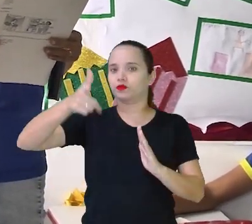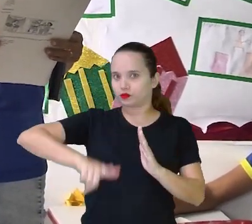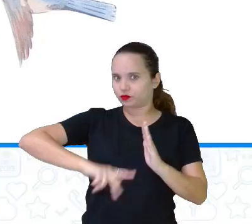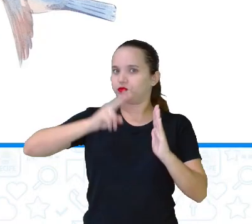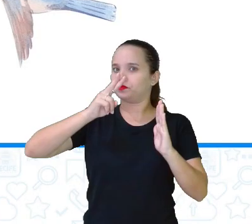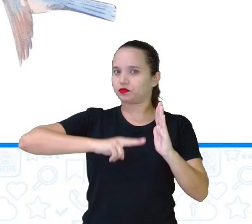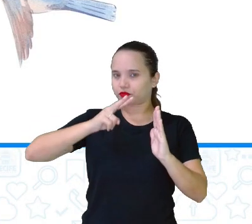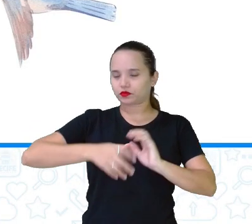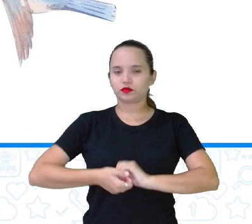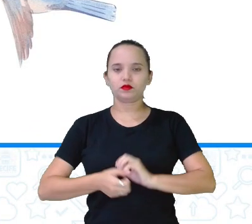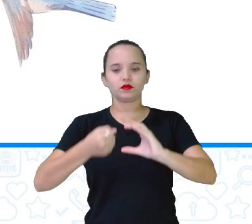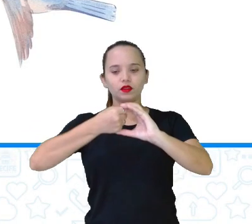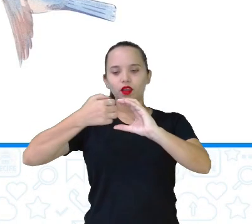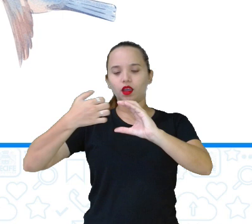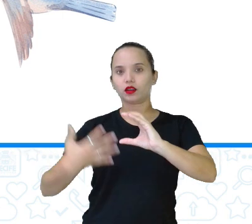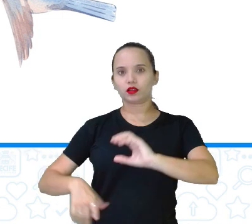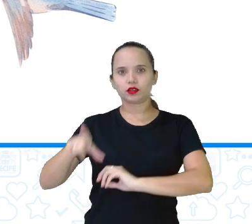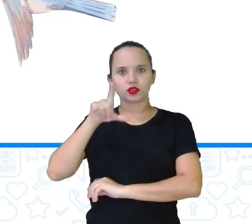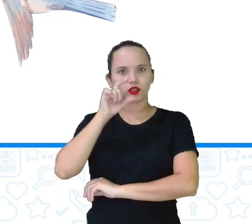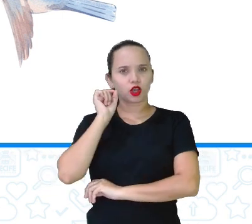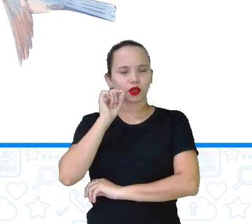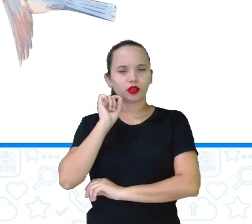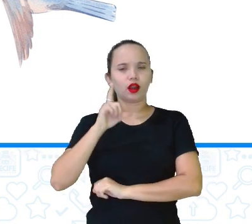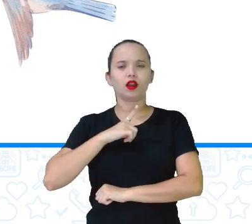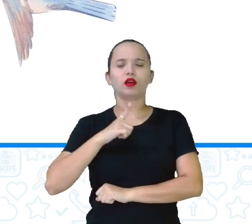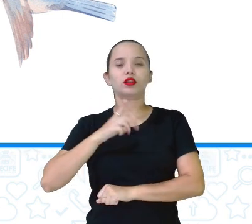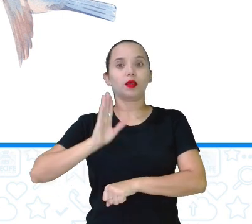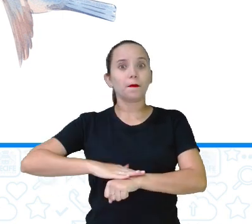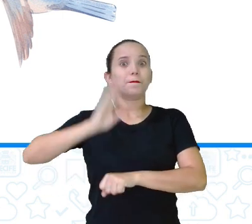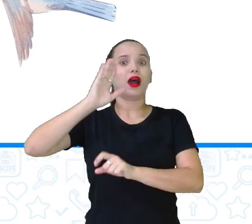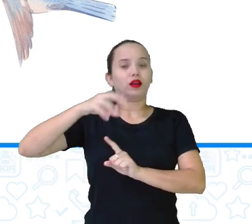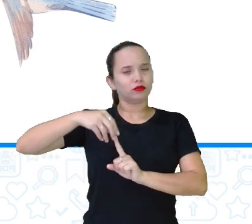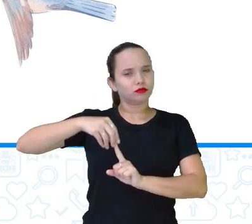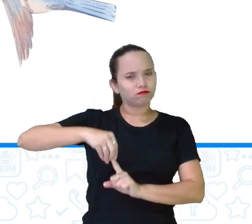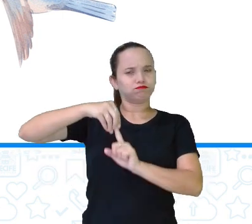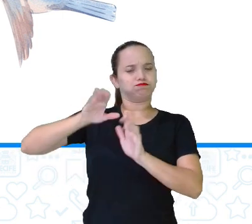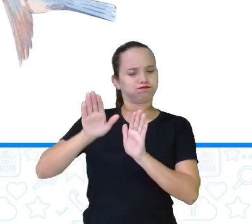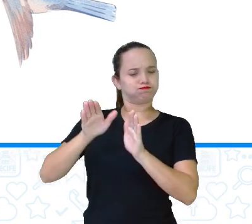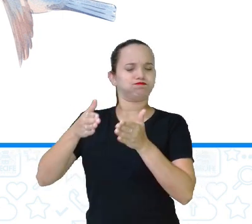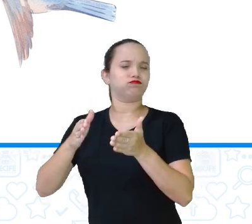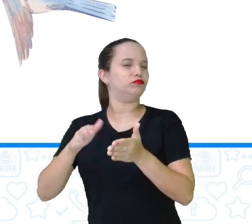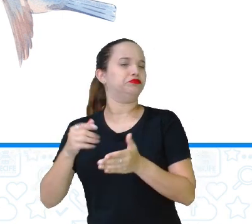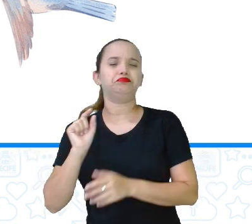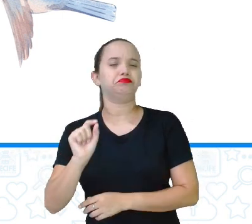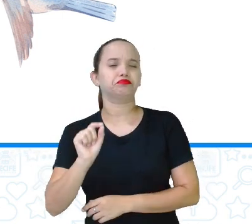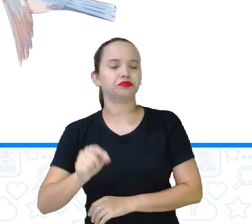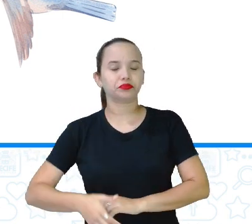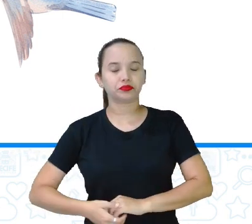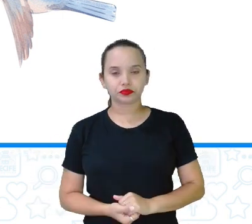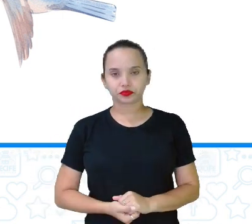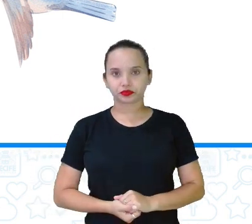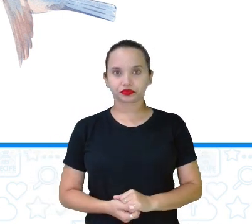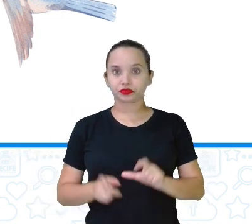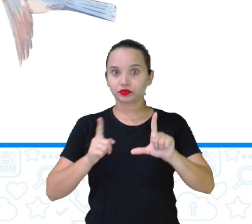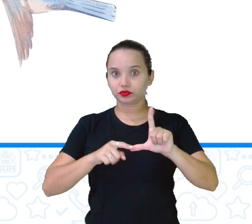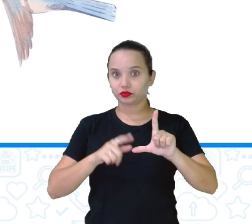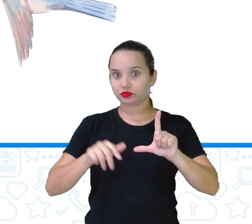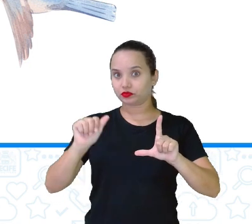A característica da gralha que mais se destaca na história é A. Letra